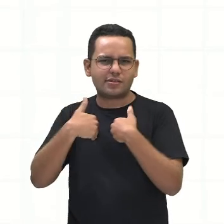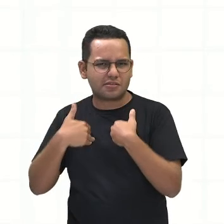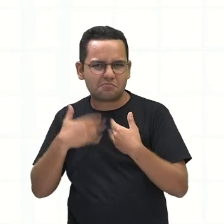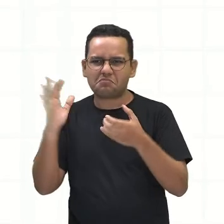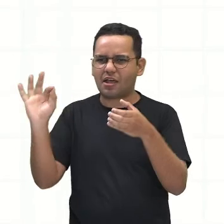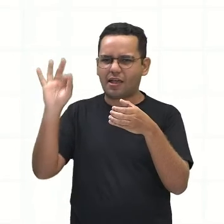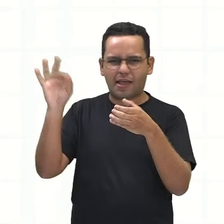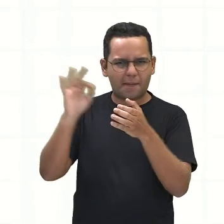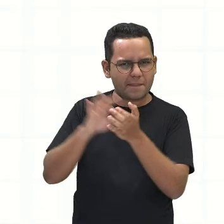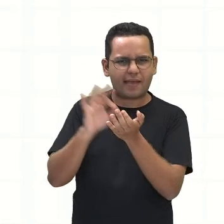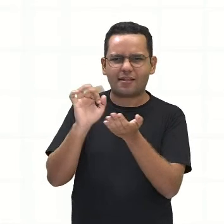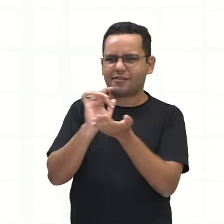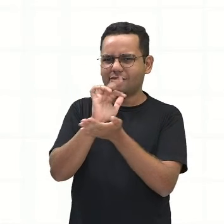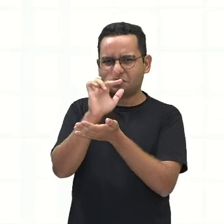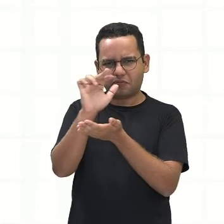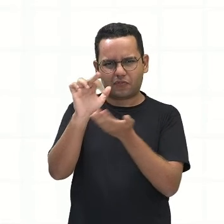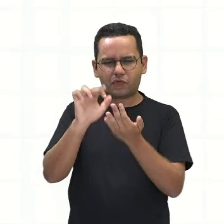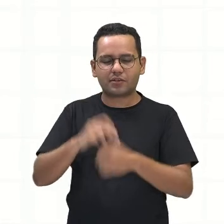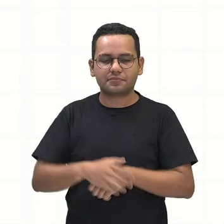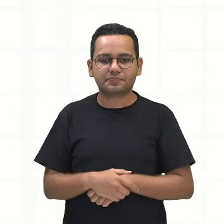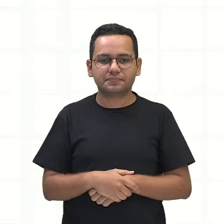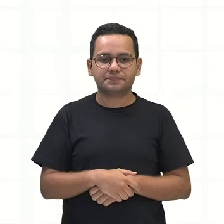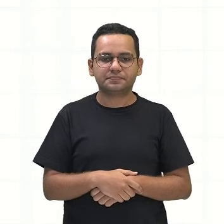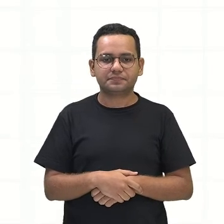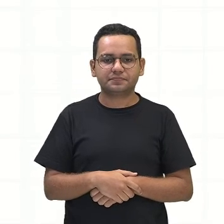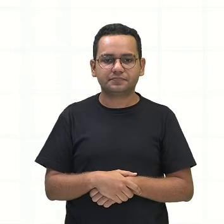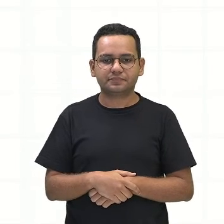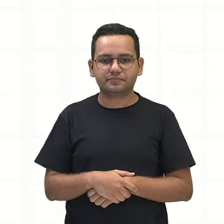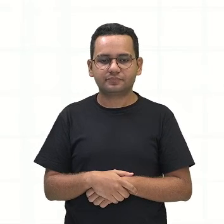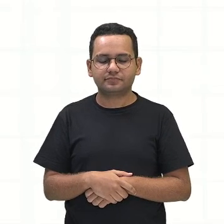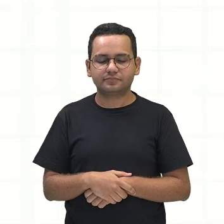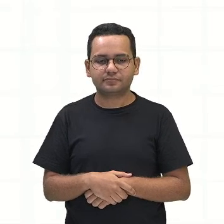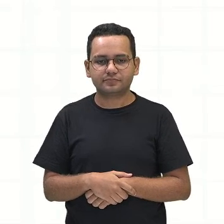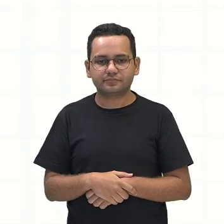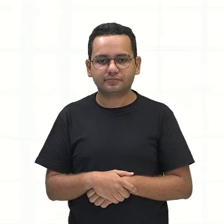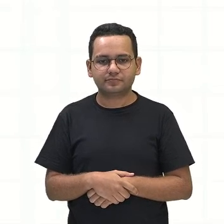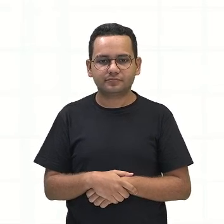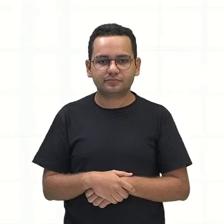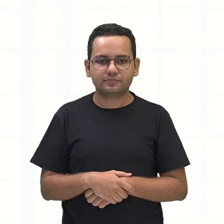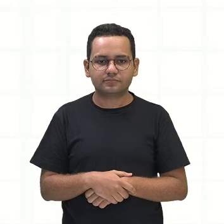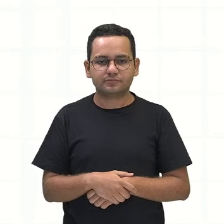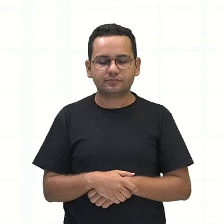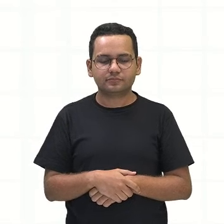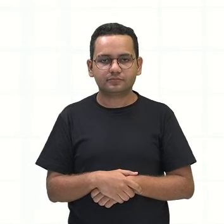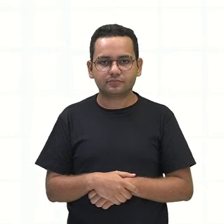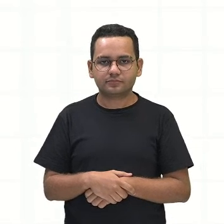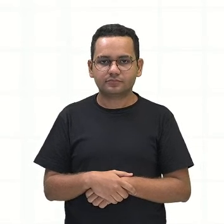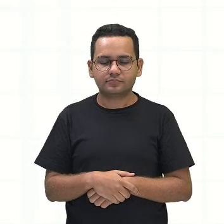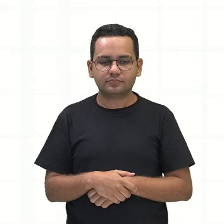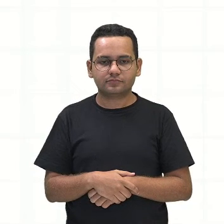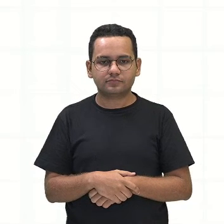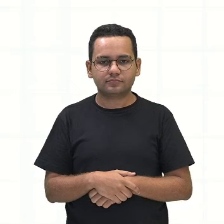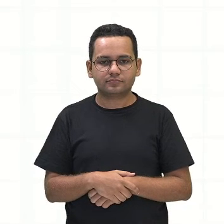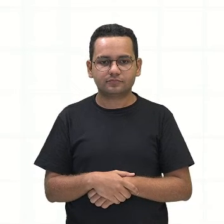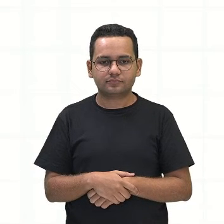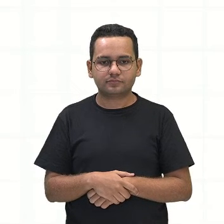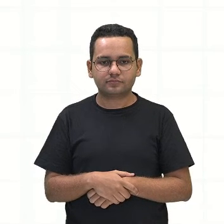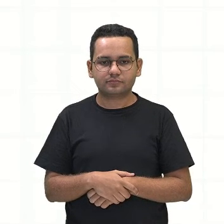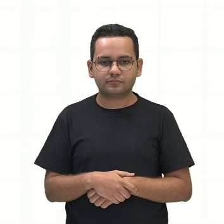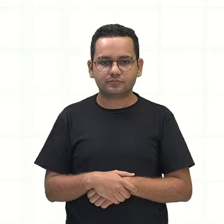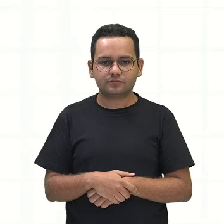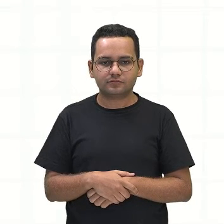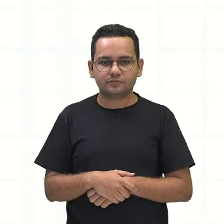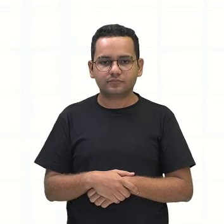abelhas, caracteristicamente. Eles vão ter contato lá, os grãos de pólen, eles vão ter contato lá com o